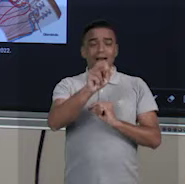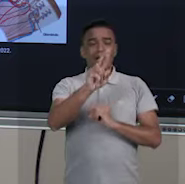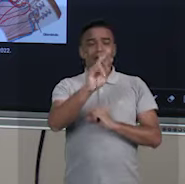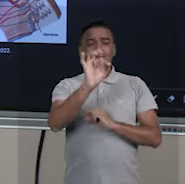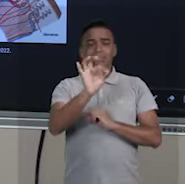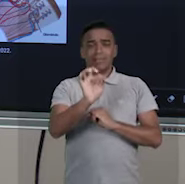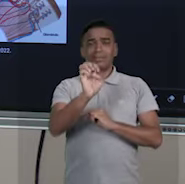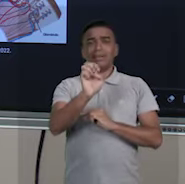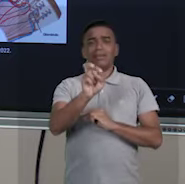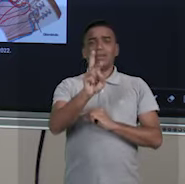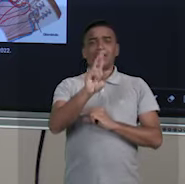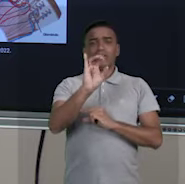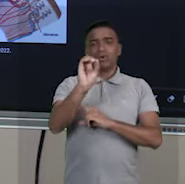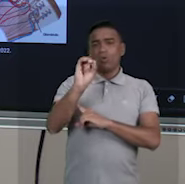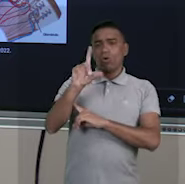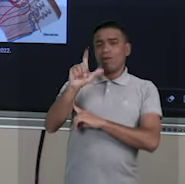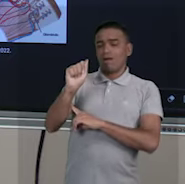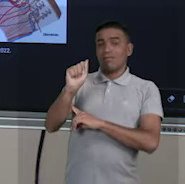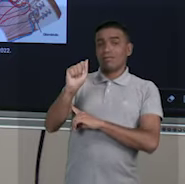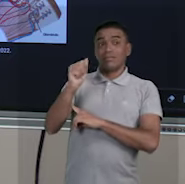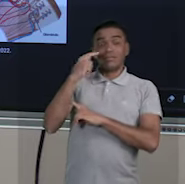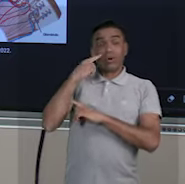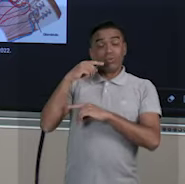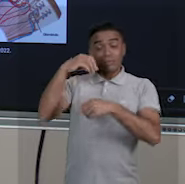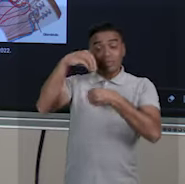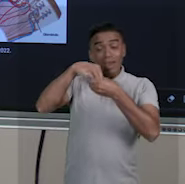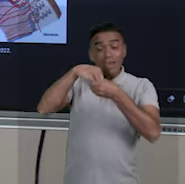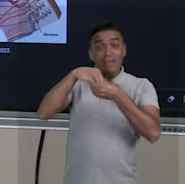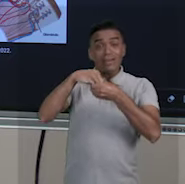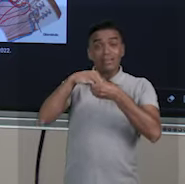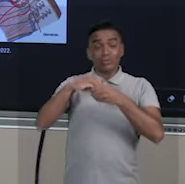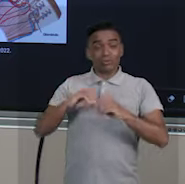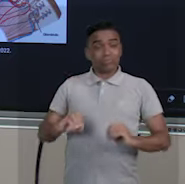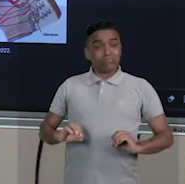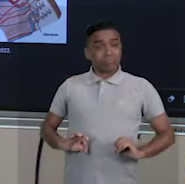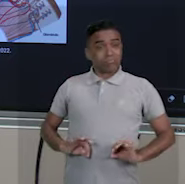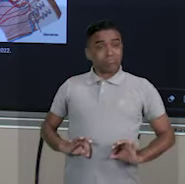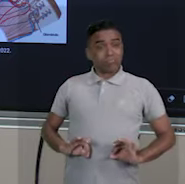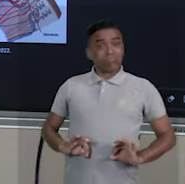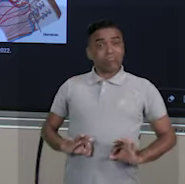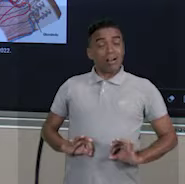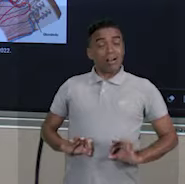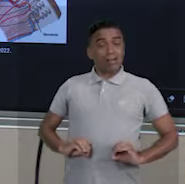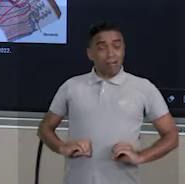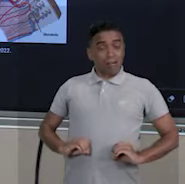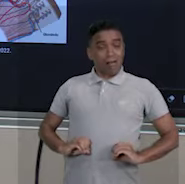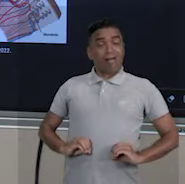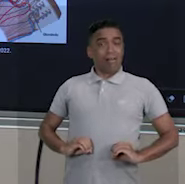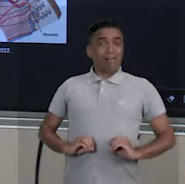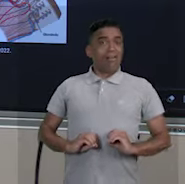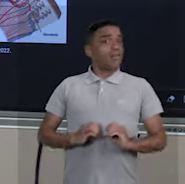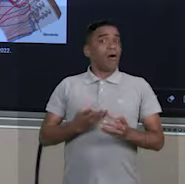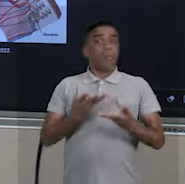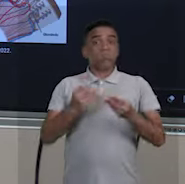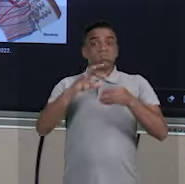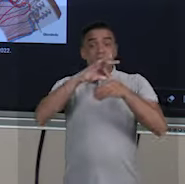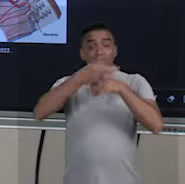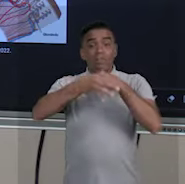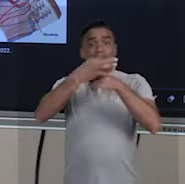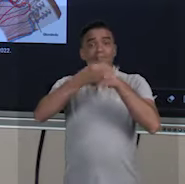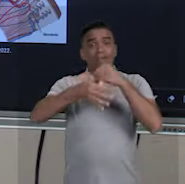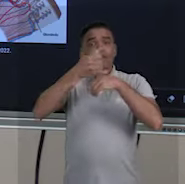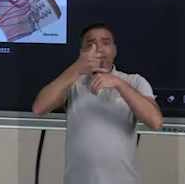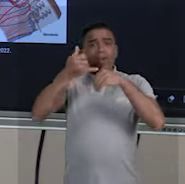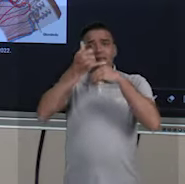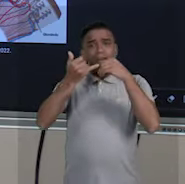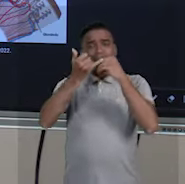ele é extremamente vascularizado, porque é nele que o sangue vai passar e ter o processo de filtração para